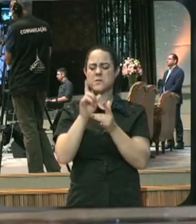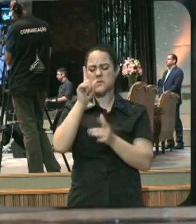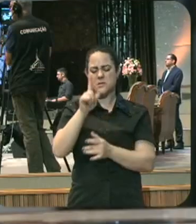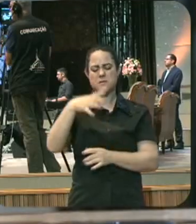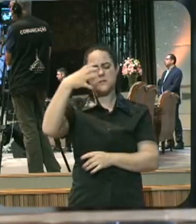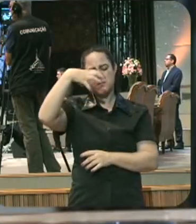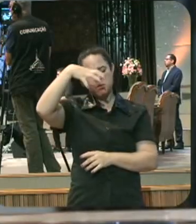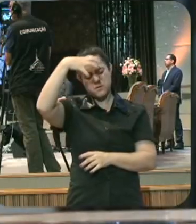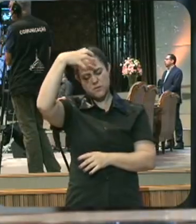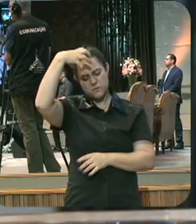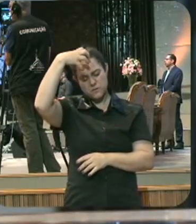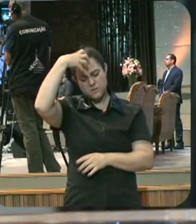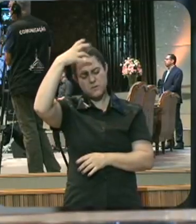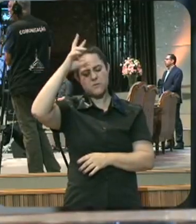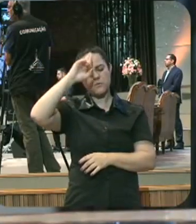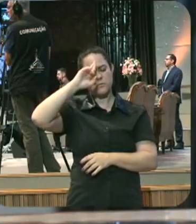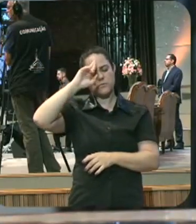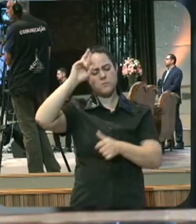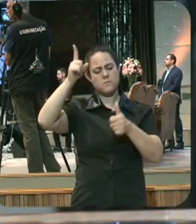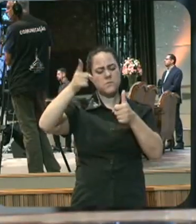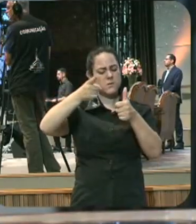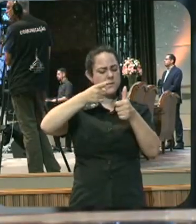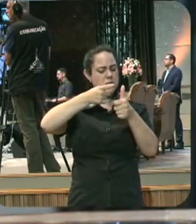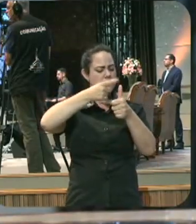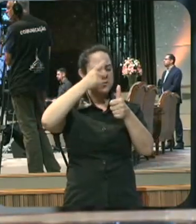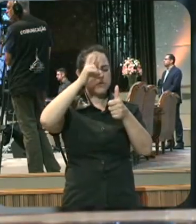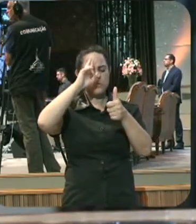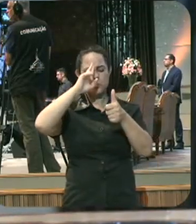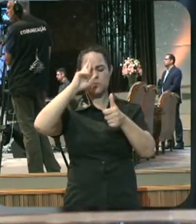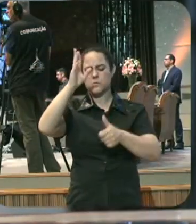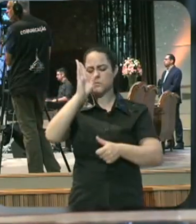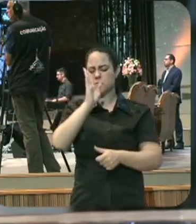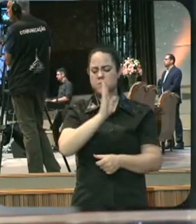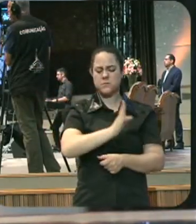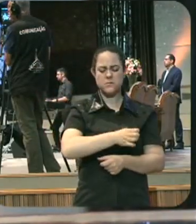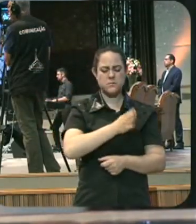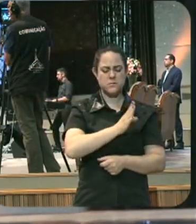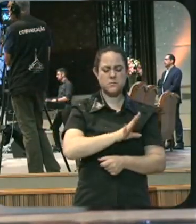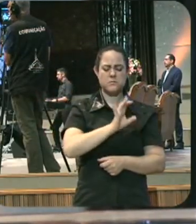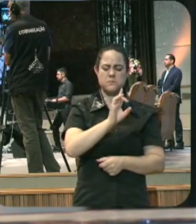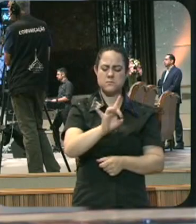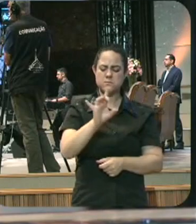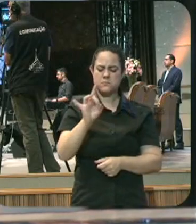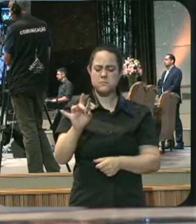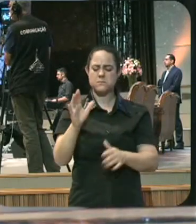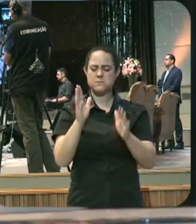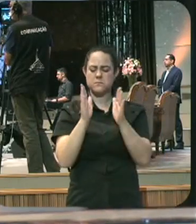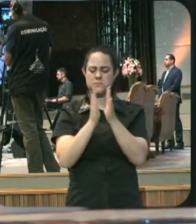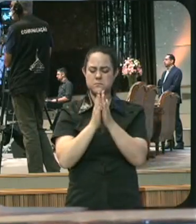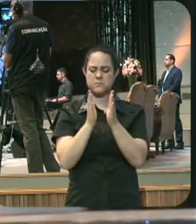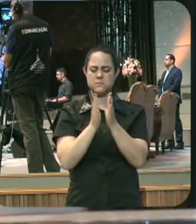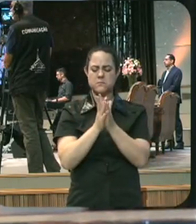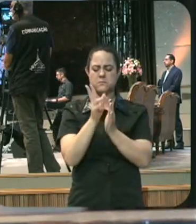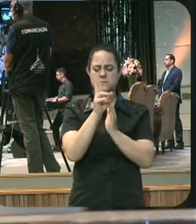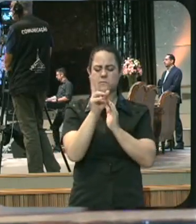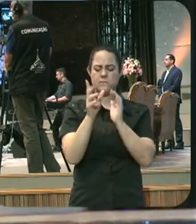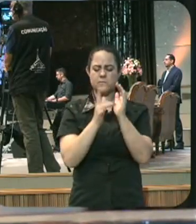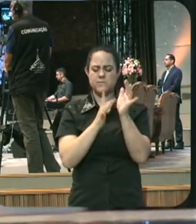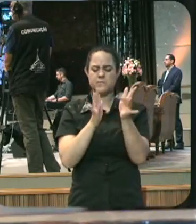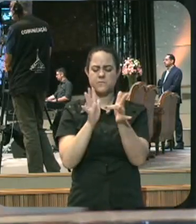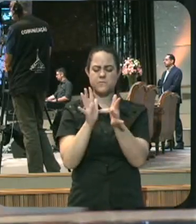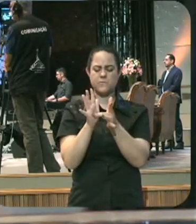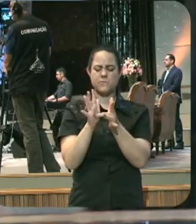o Rei, o Senhor, o dono do coração deles. É aquilo que eu oro em nome de